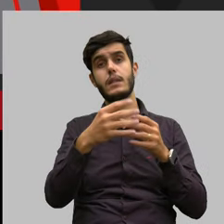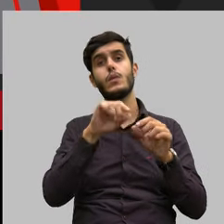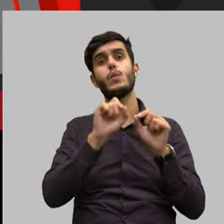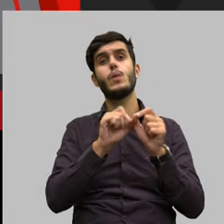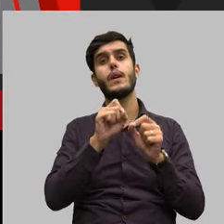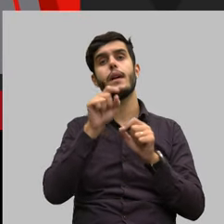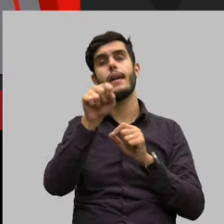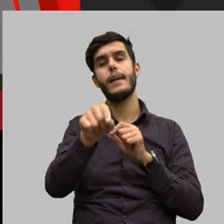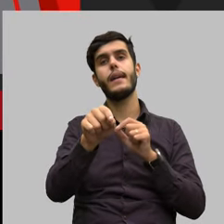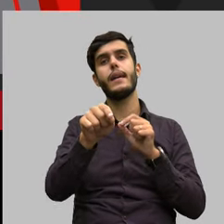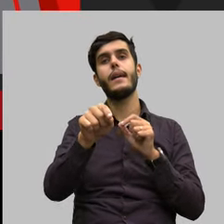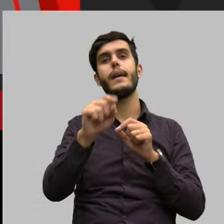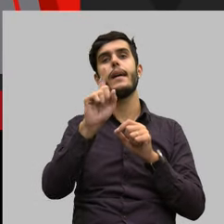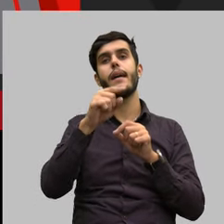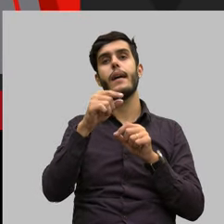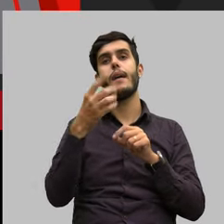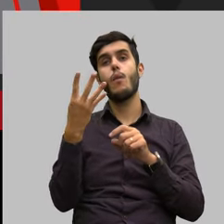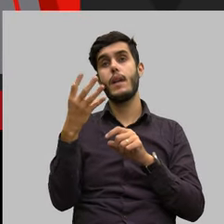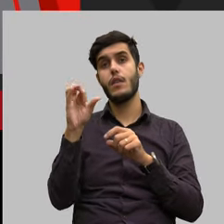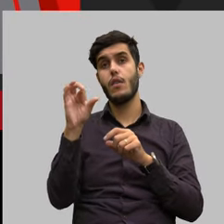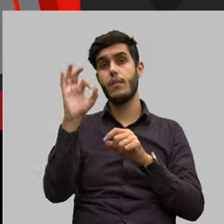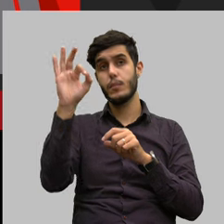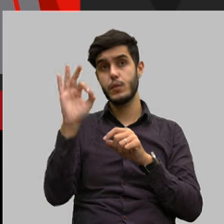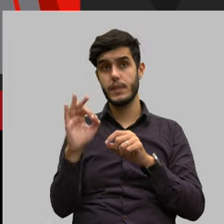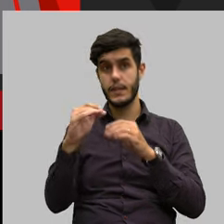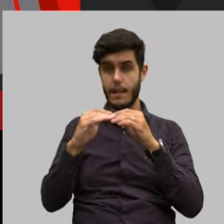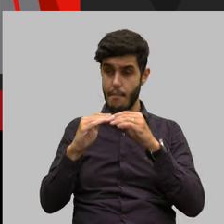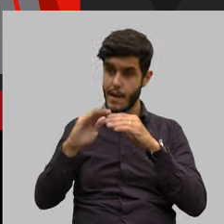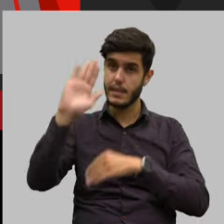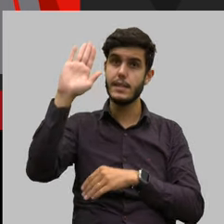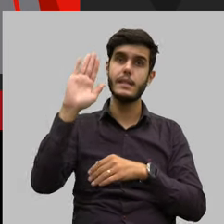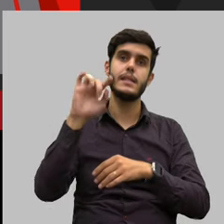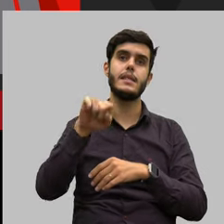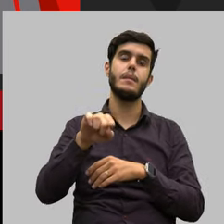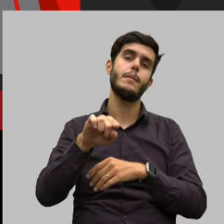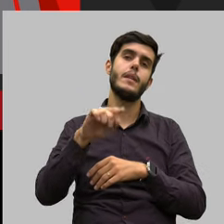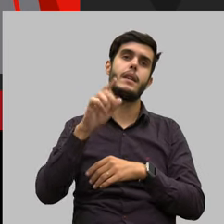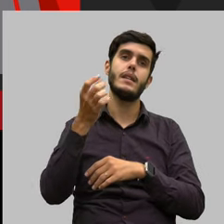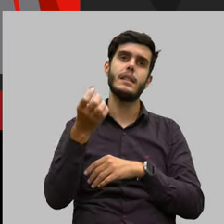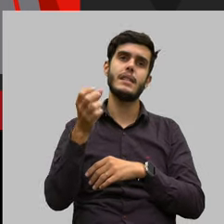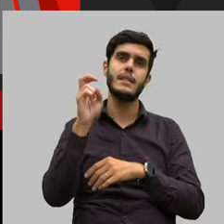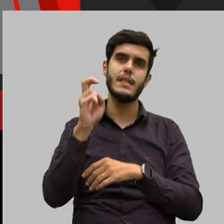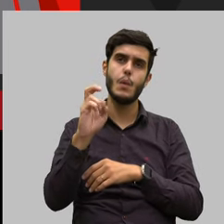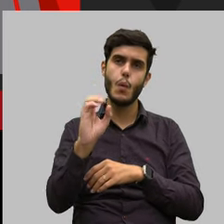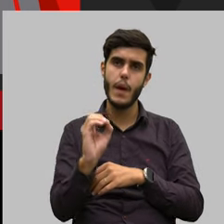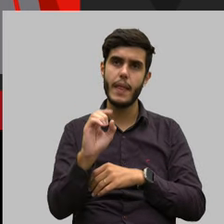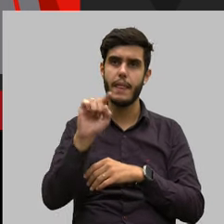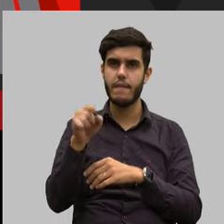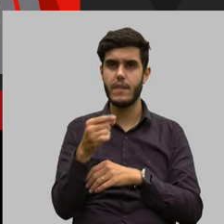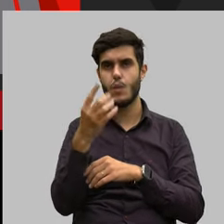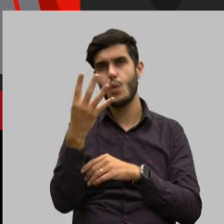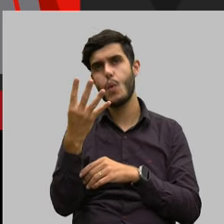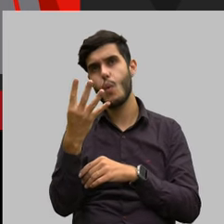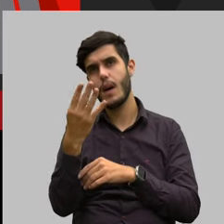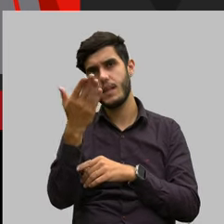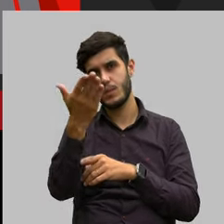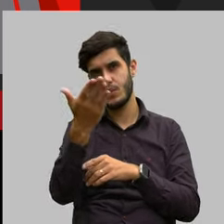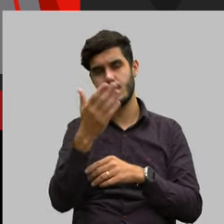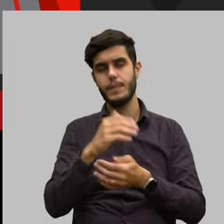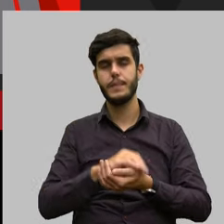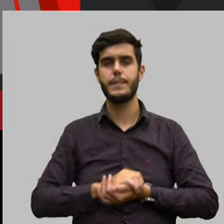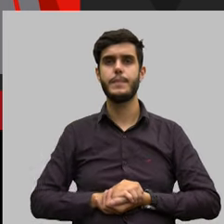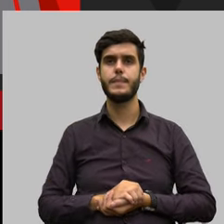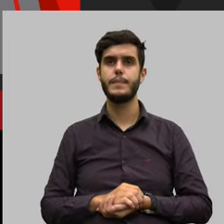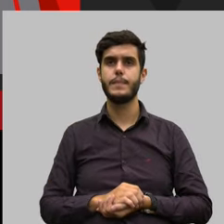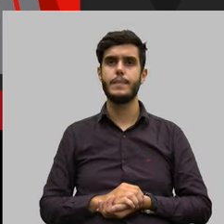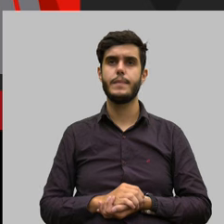máximo de 49% eh sendo o número ali apresentado 50,4 eh na